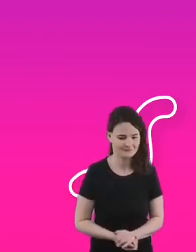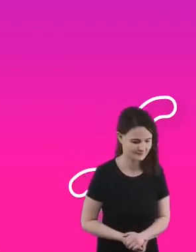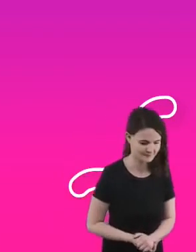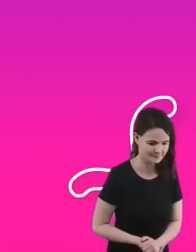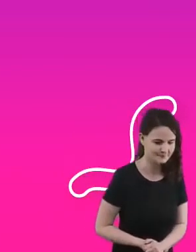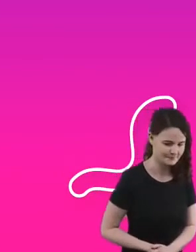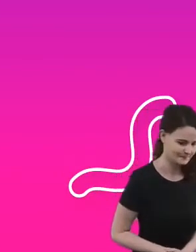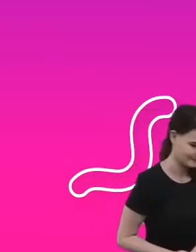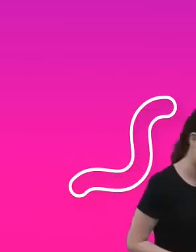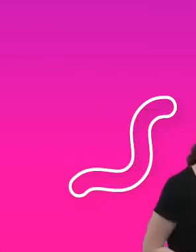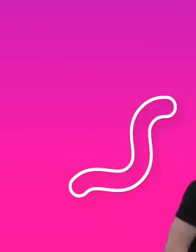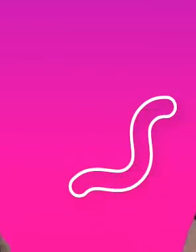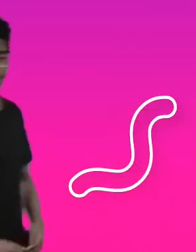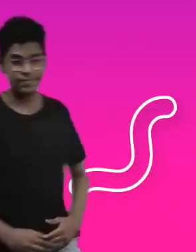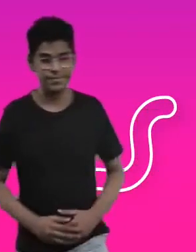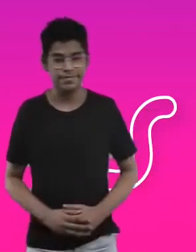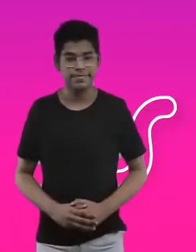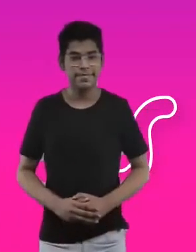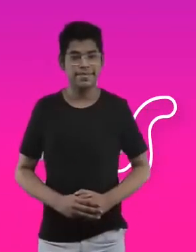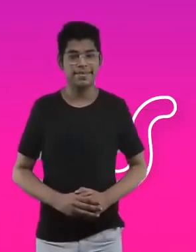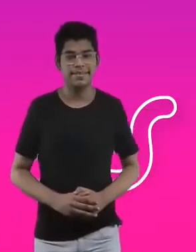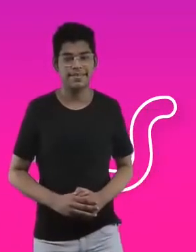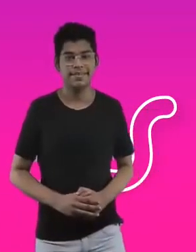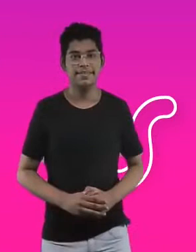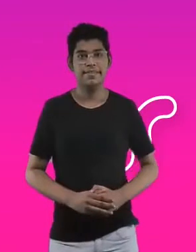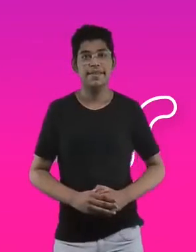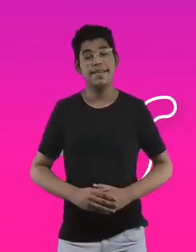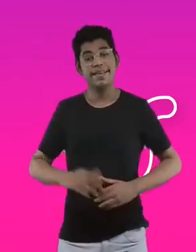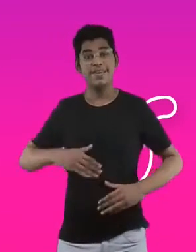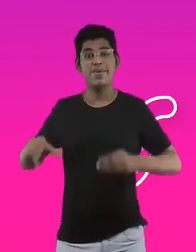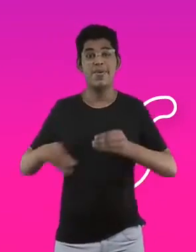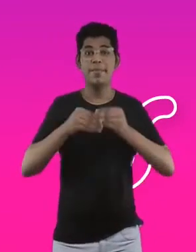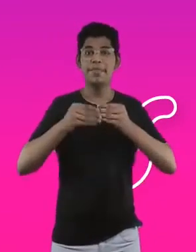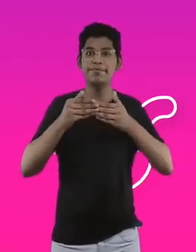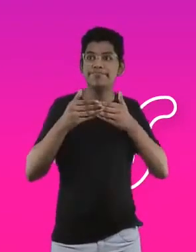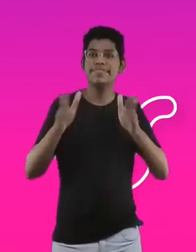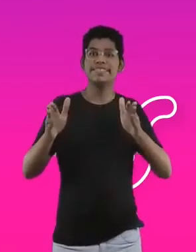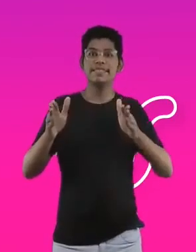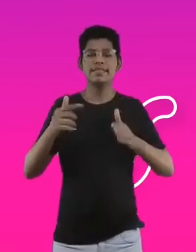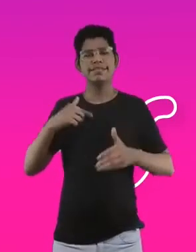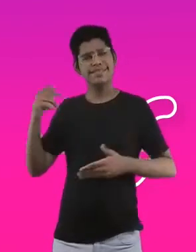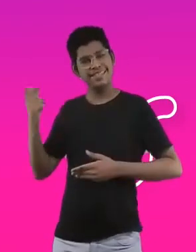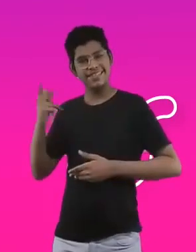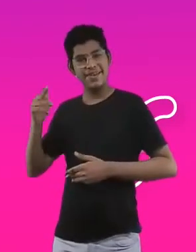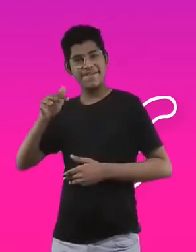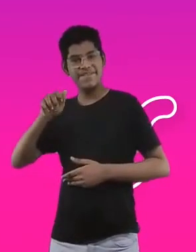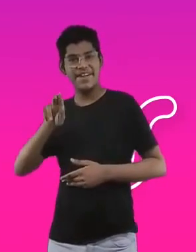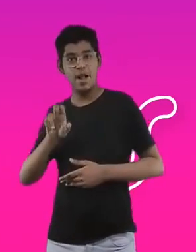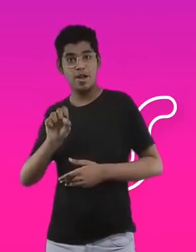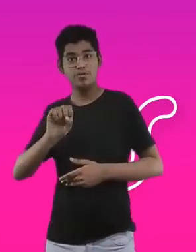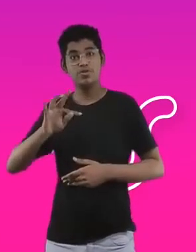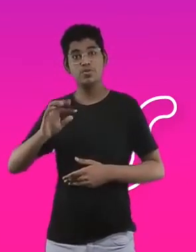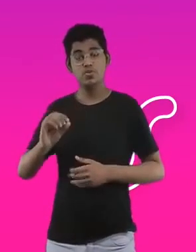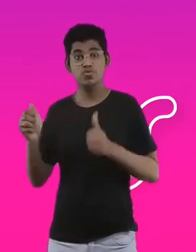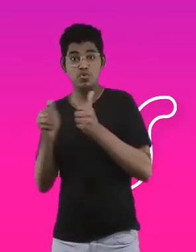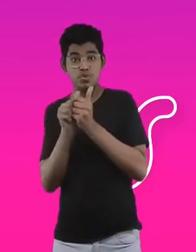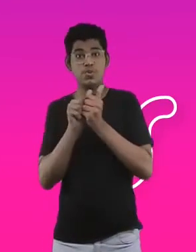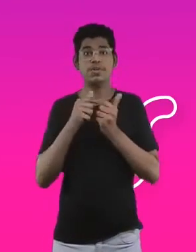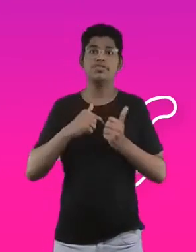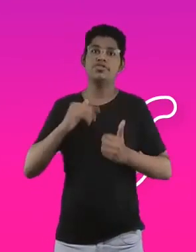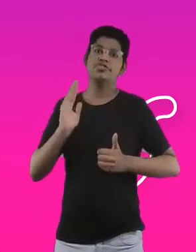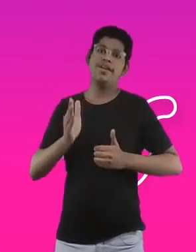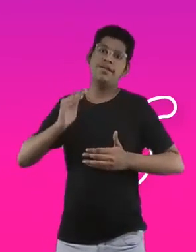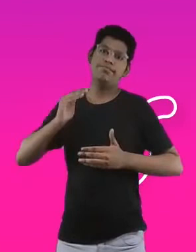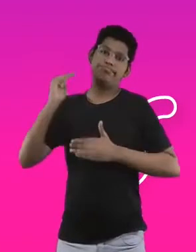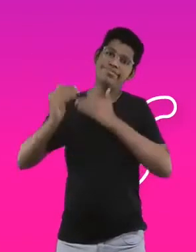que eu e o Fausto, né, a gente já está numa caminhada muito longa nessa coisa de não fechar o